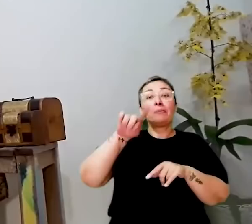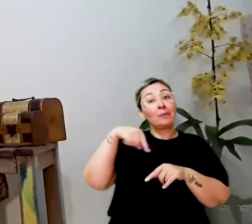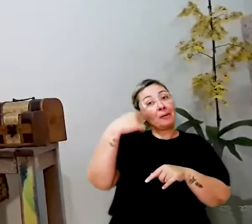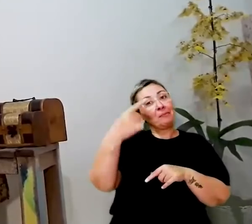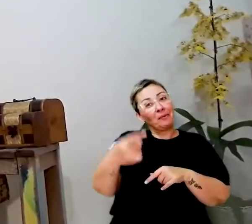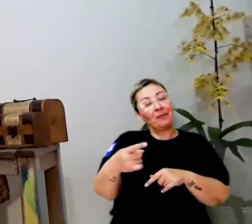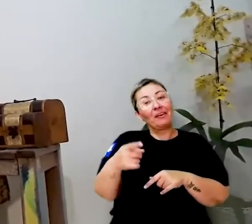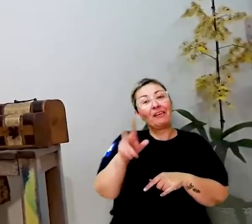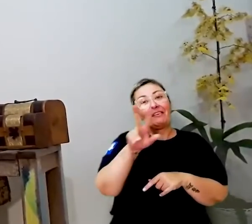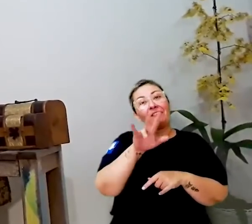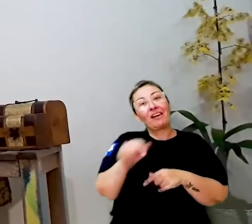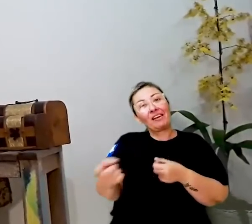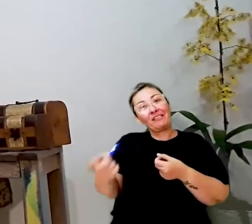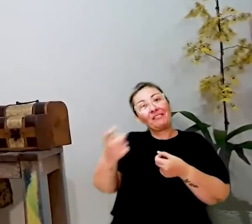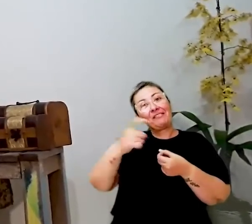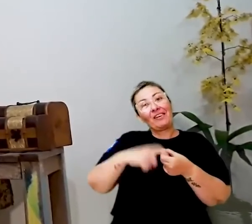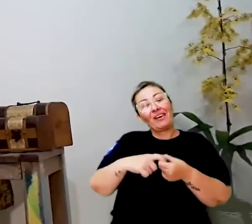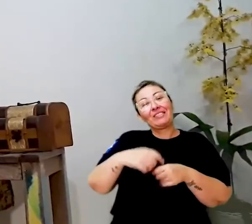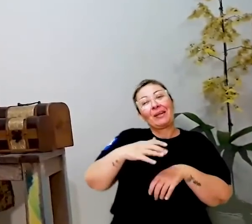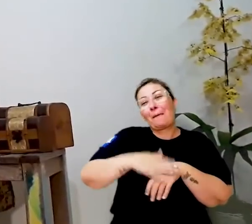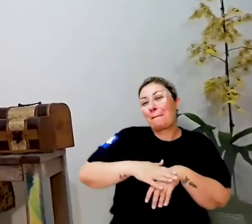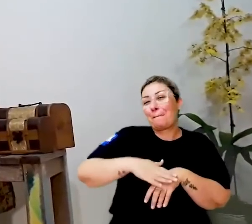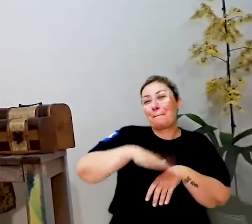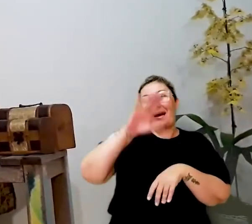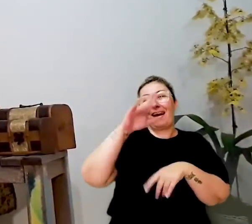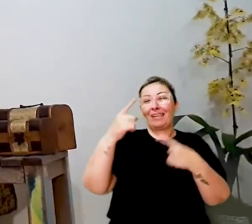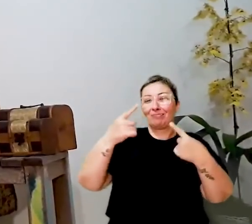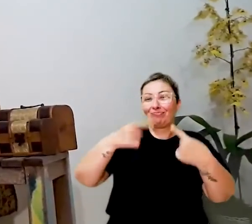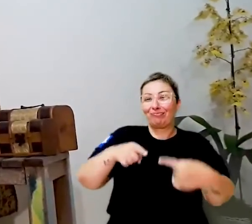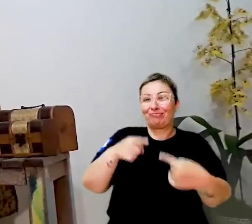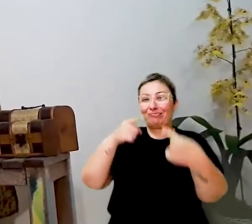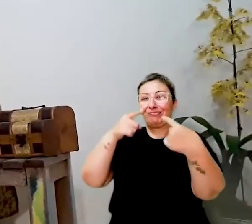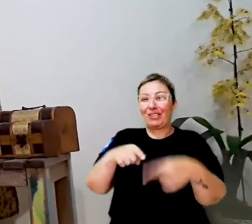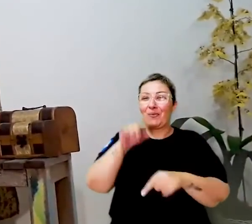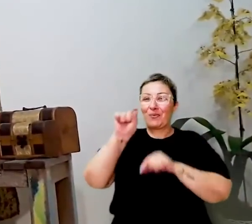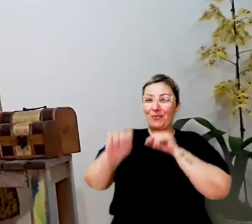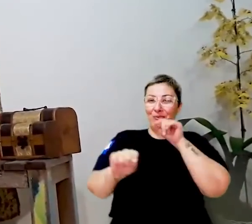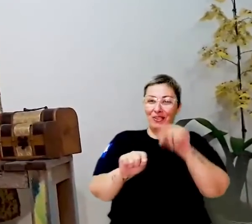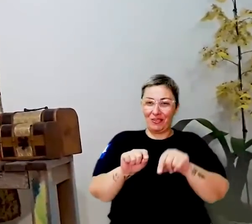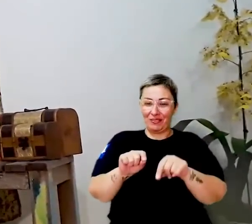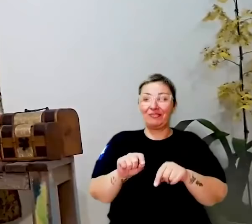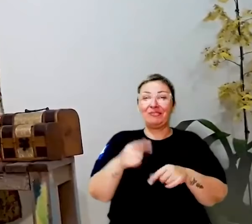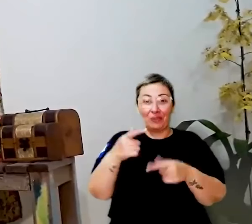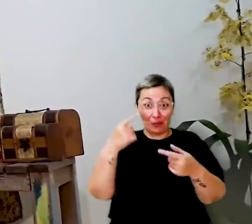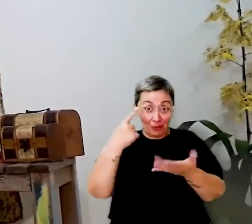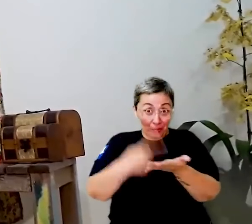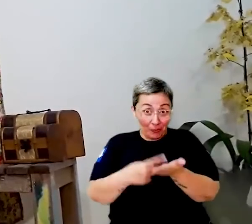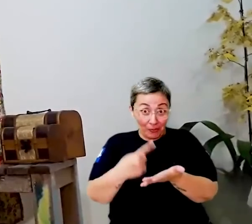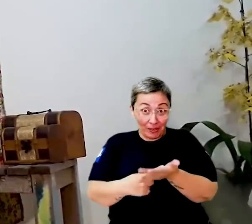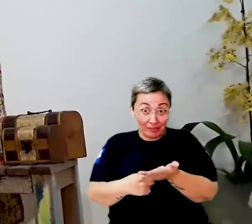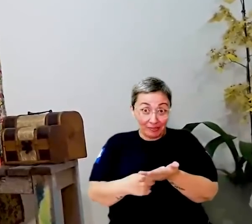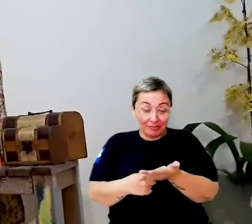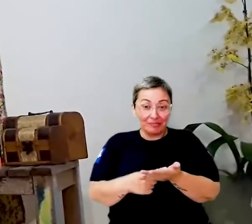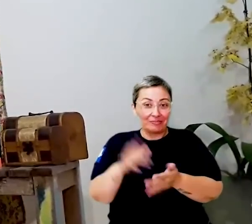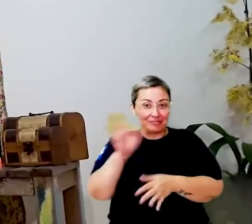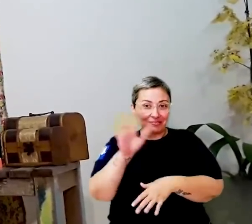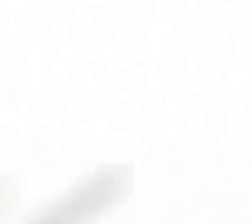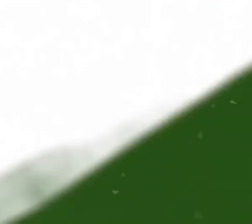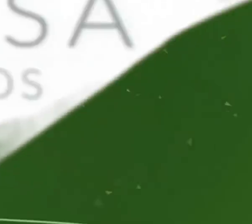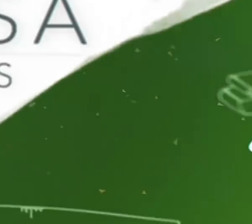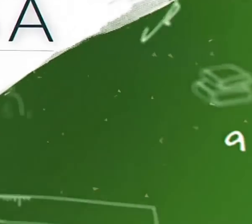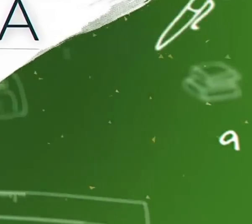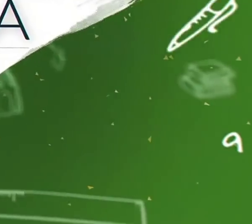próxima, a gente volta com mais desafios do que é o que é. Combinado? Até